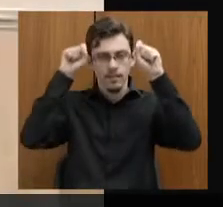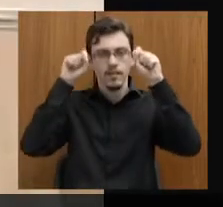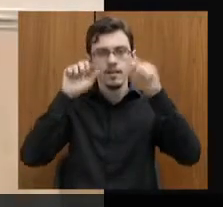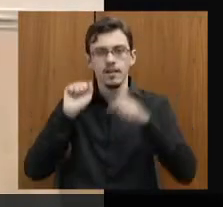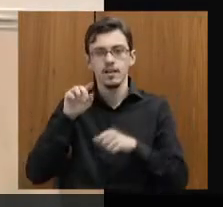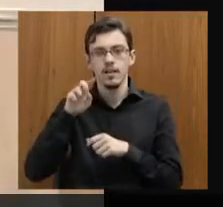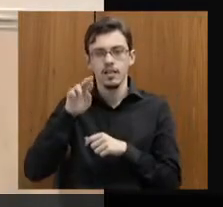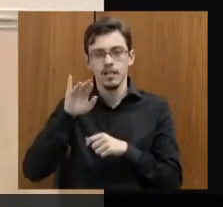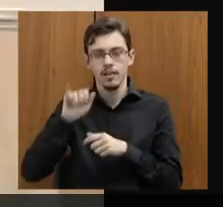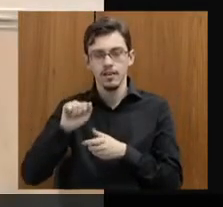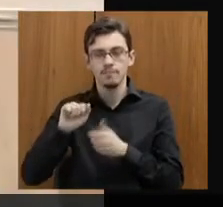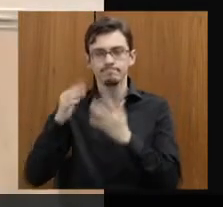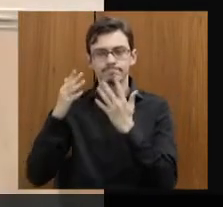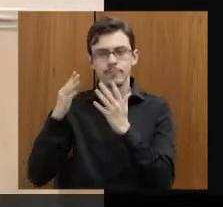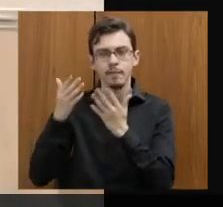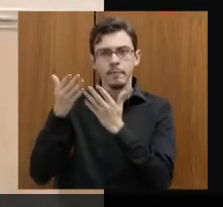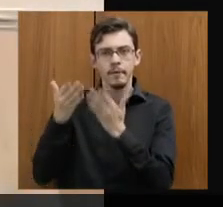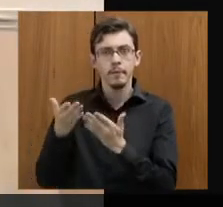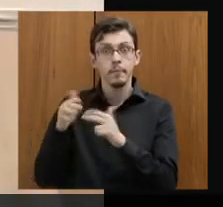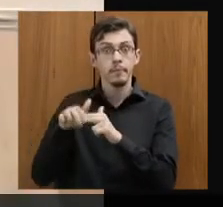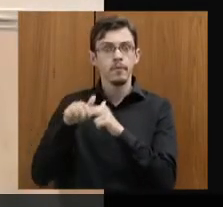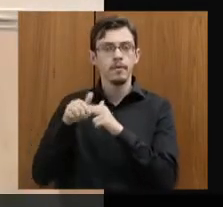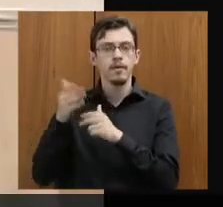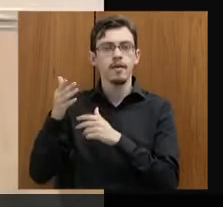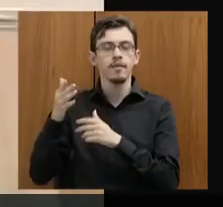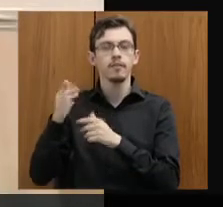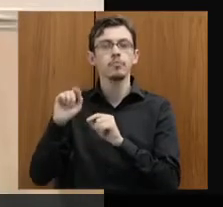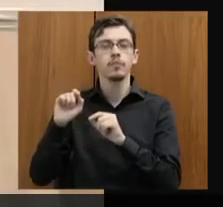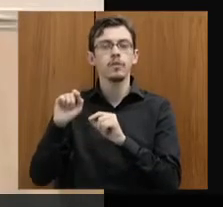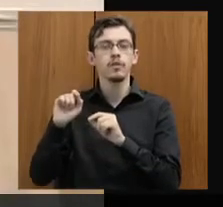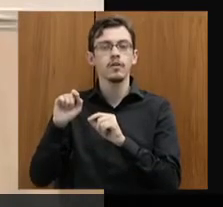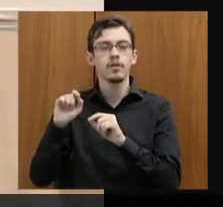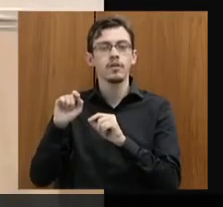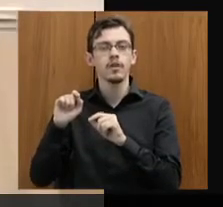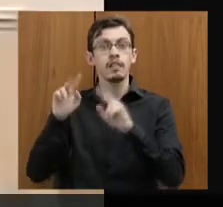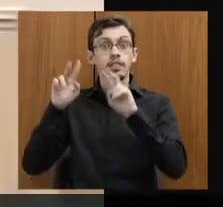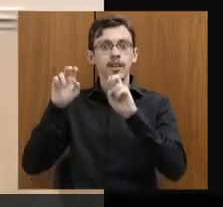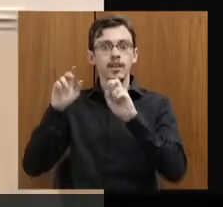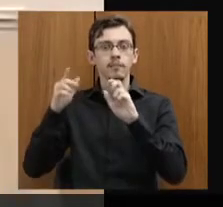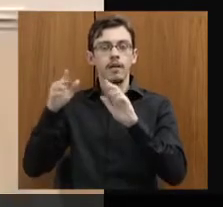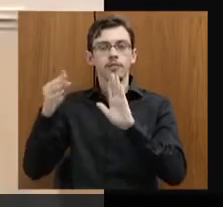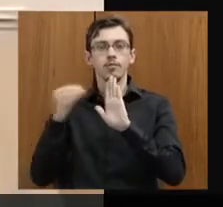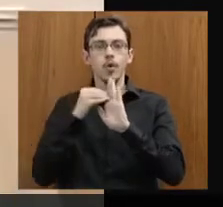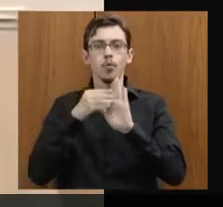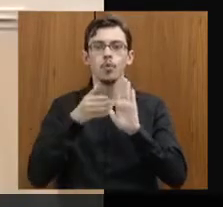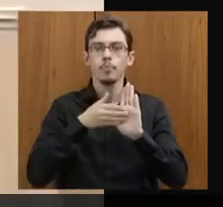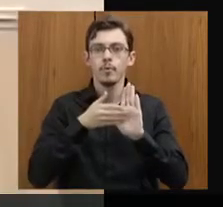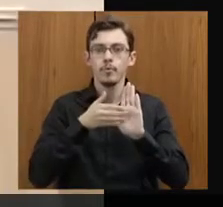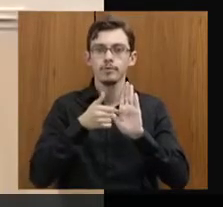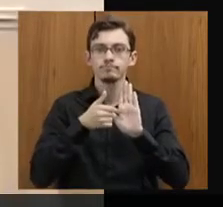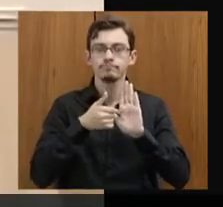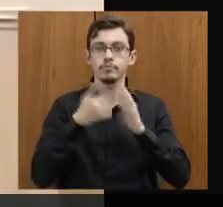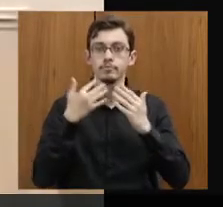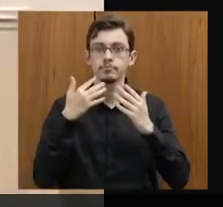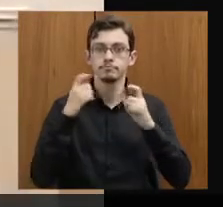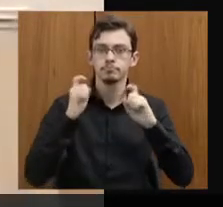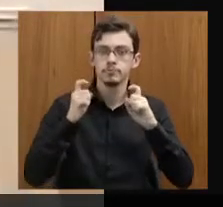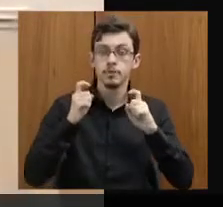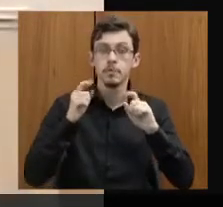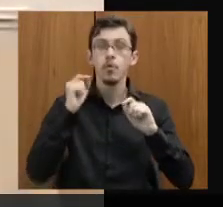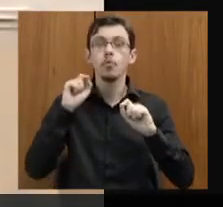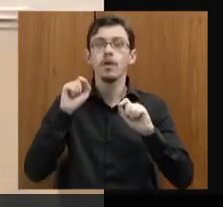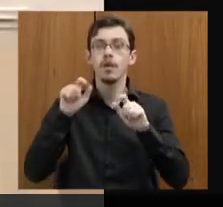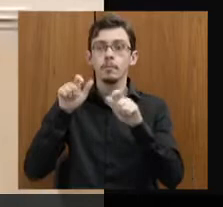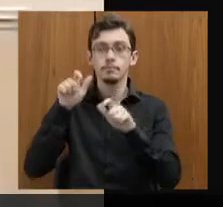tempo trazer empower colocar em Pauta a essa essa questão né de garantir direitos aos povos tradicionais